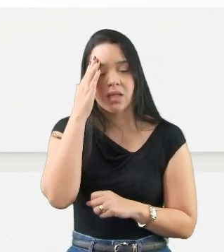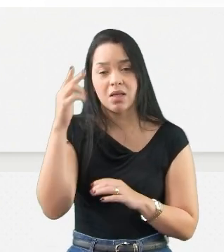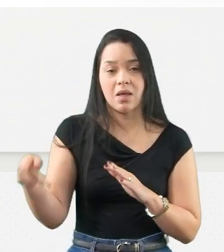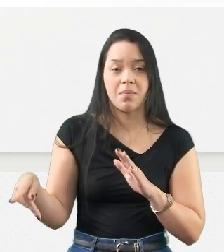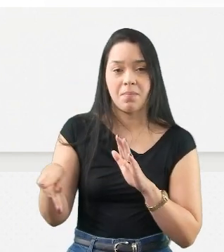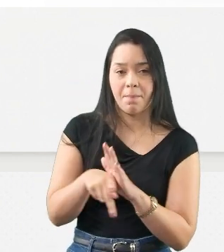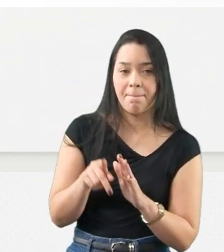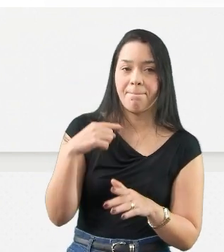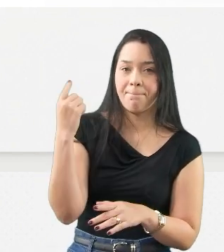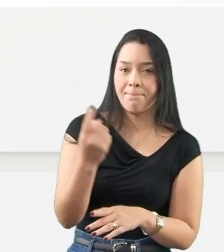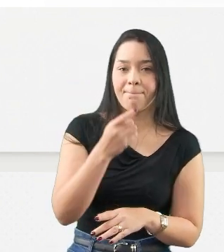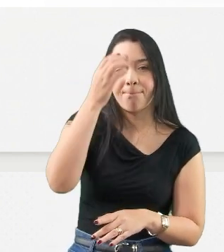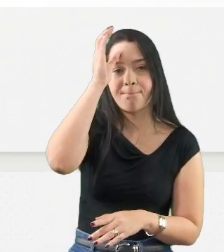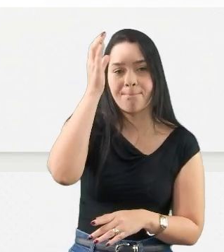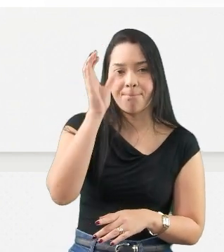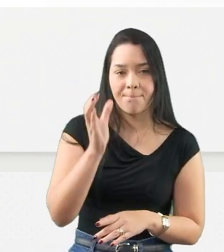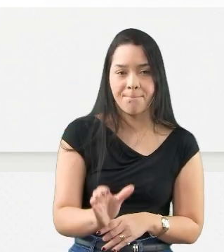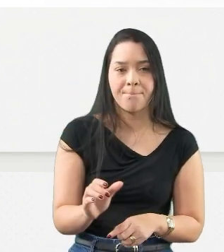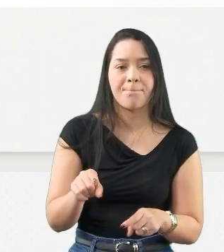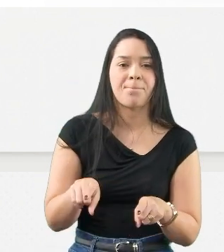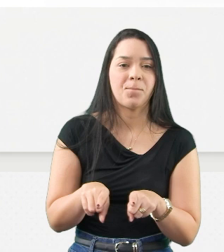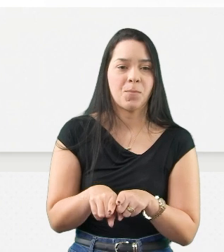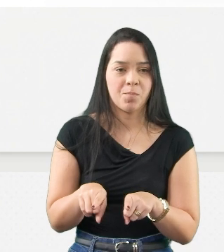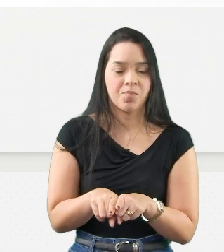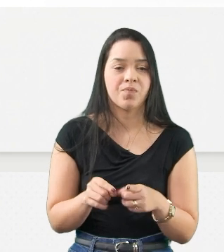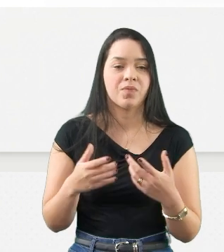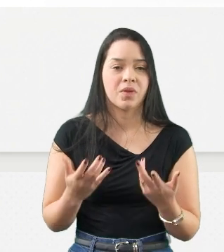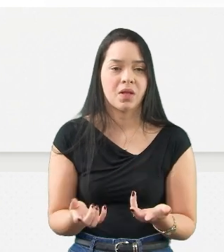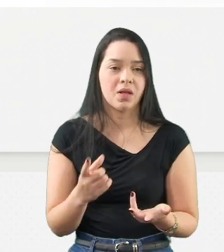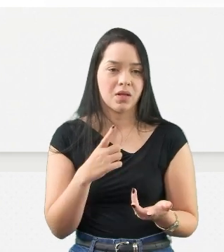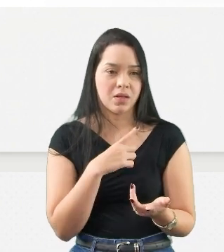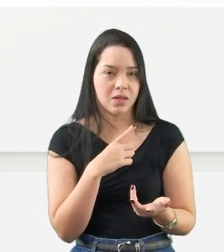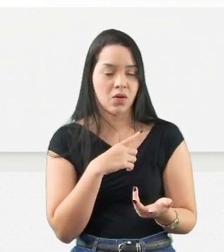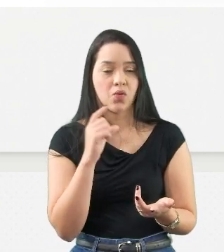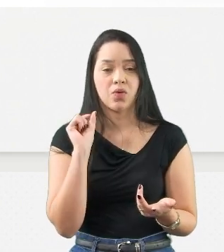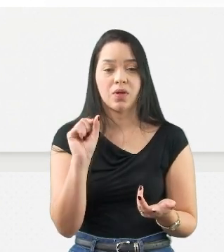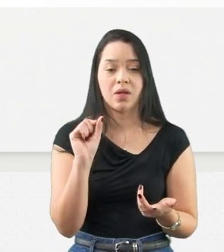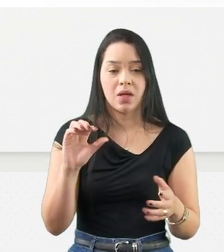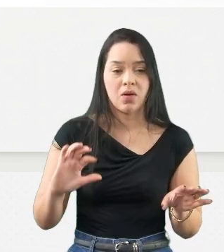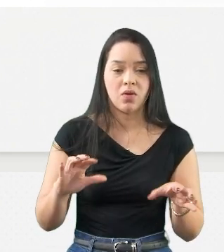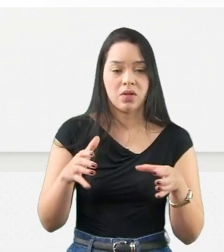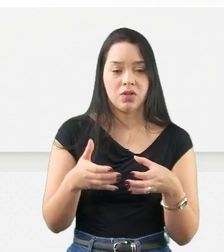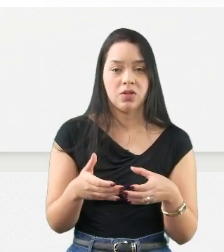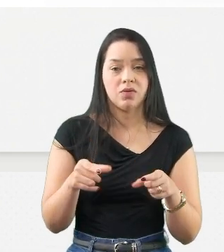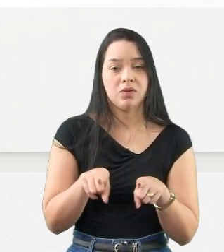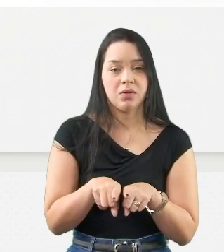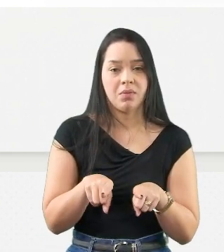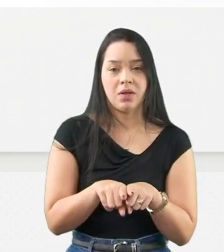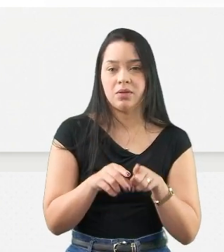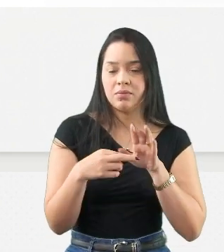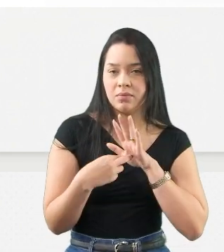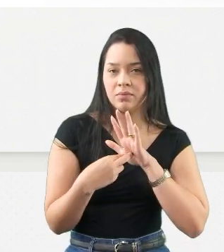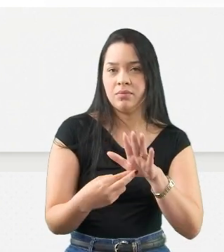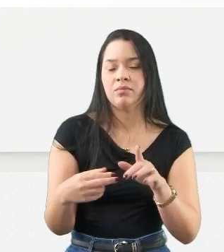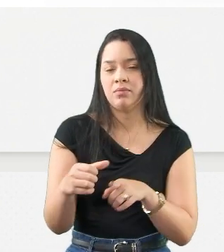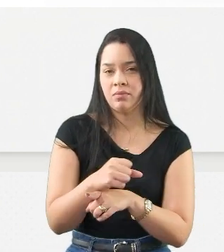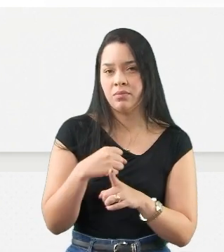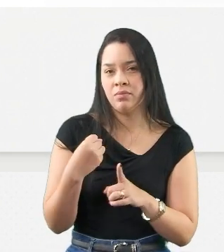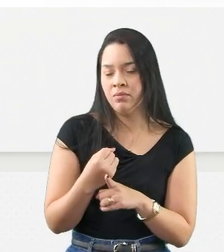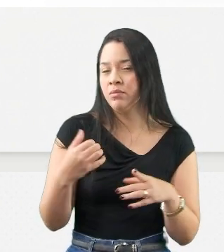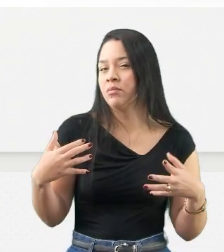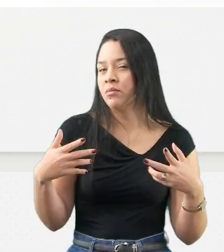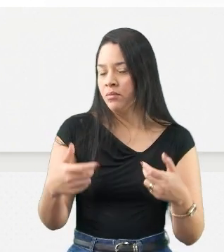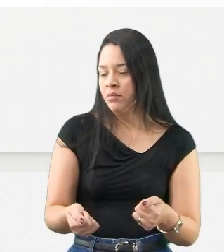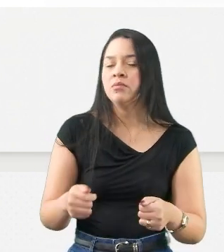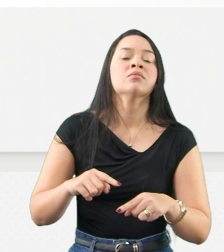parte da nossa cultura, faz parte da nossa, daquilo que é coletivo, daquilo que representa uma sociedade como um